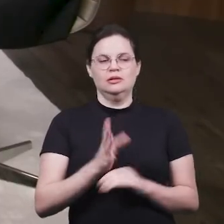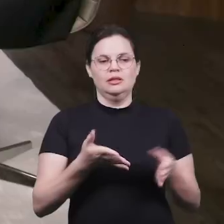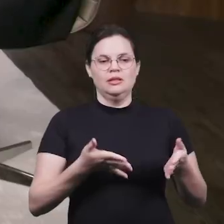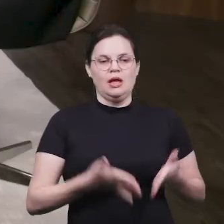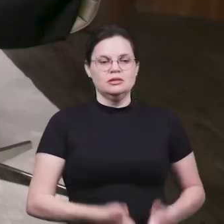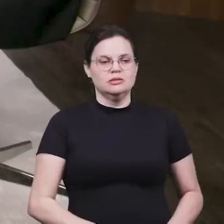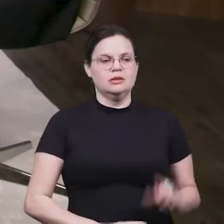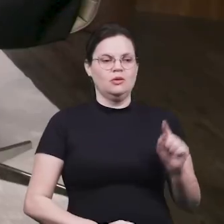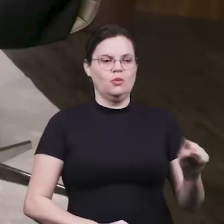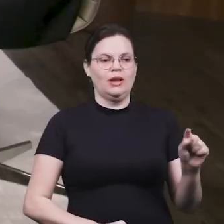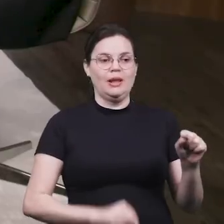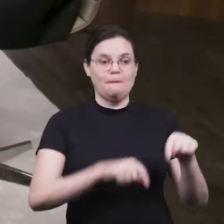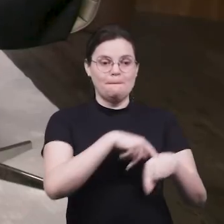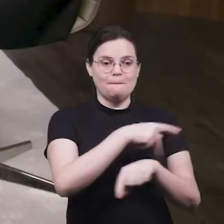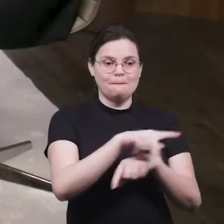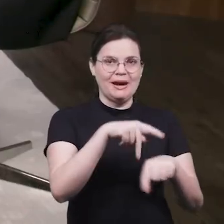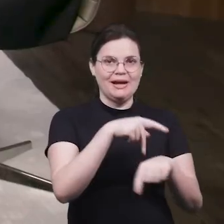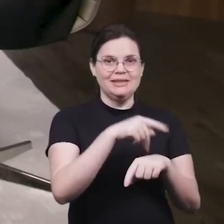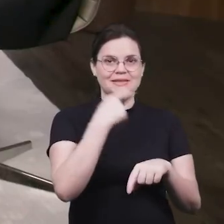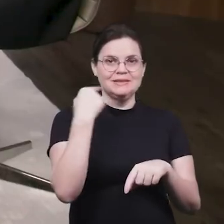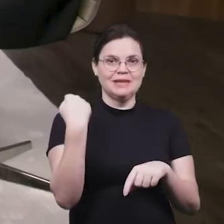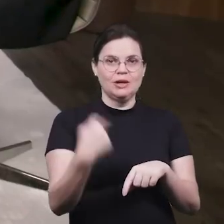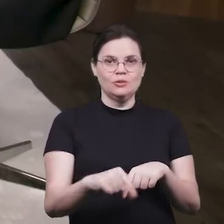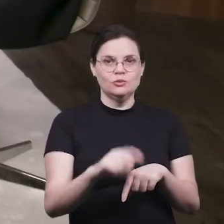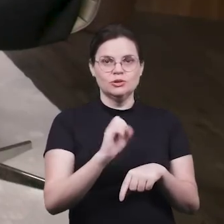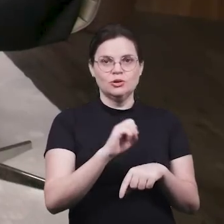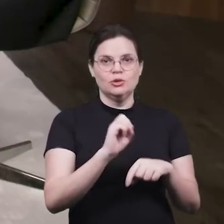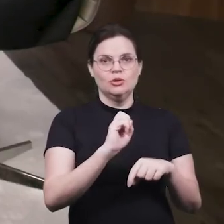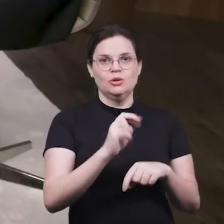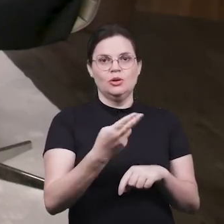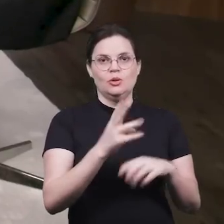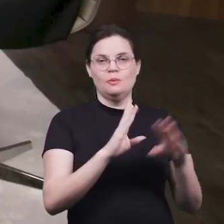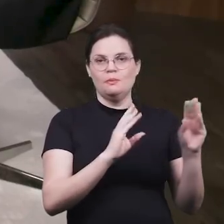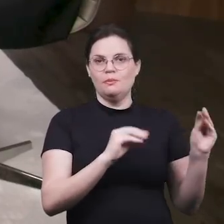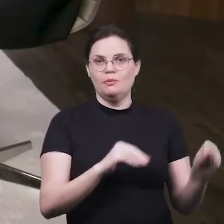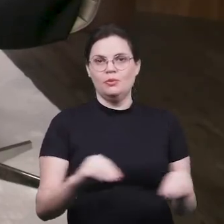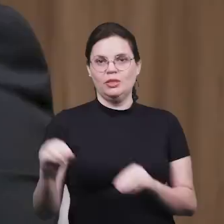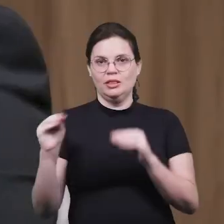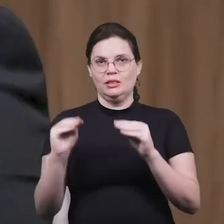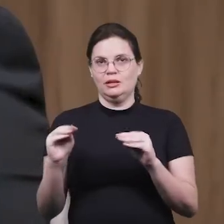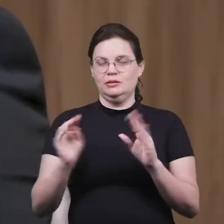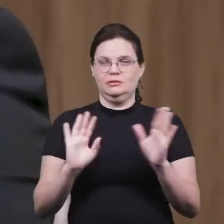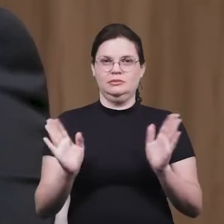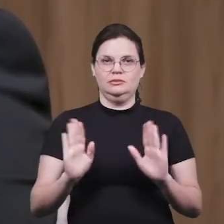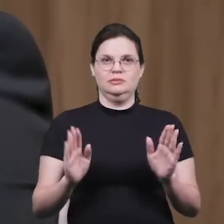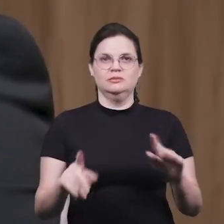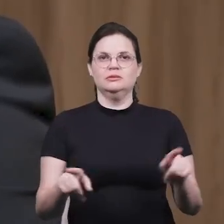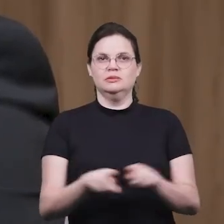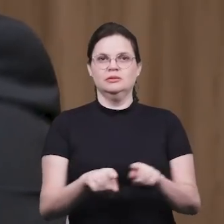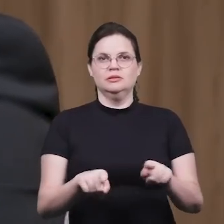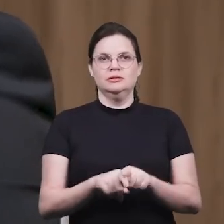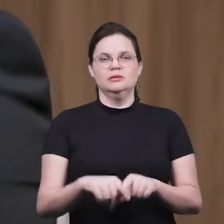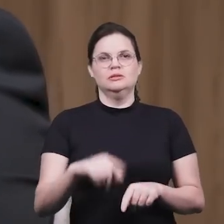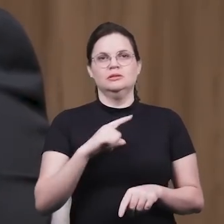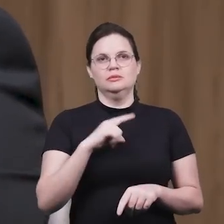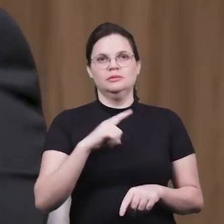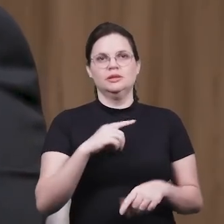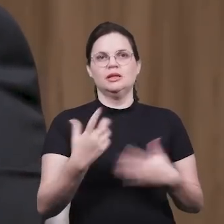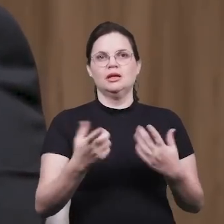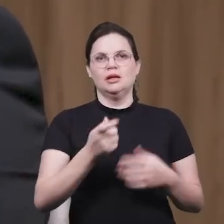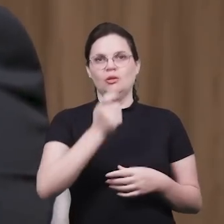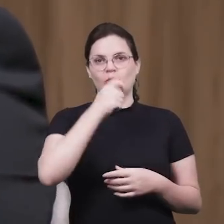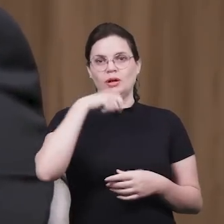descendentes ou pessoas que mudaram propriamente da Rússia, né? Temos igrejas ucranianas, por